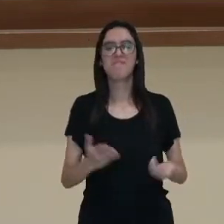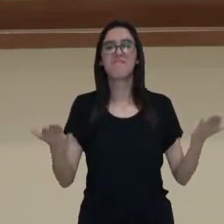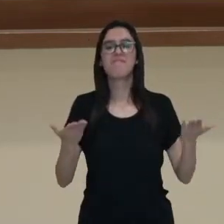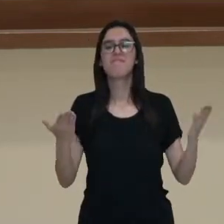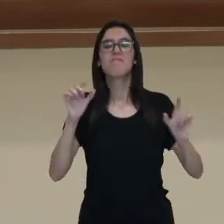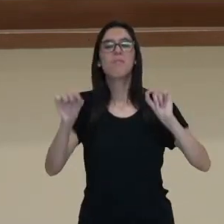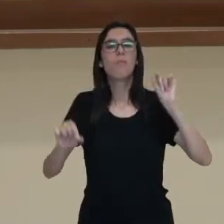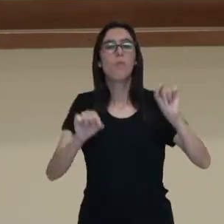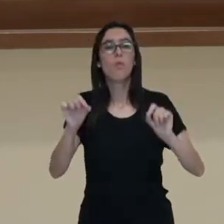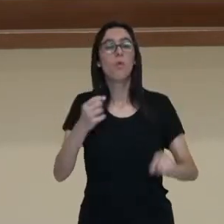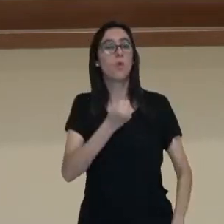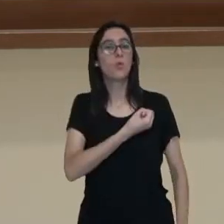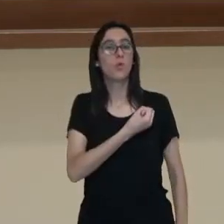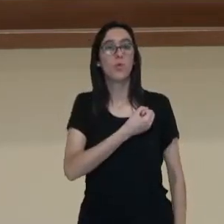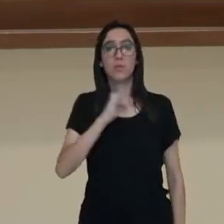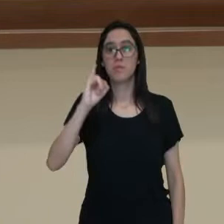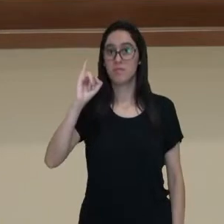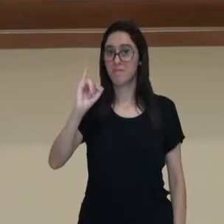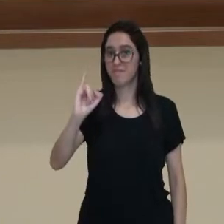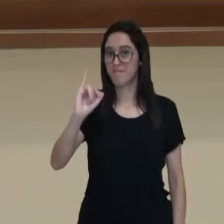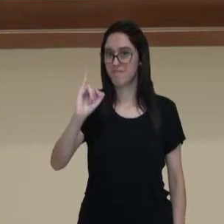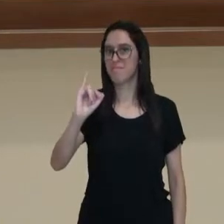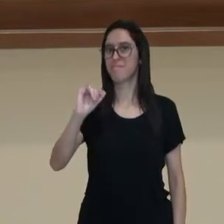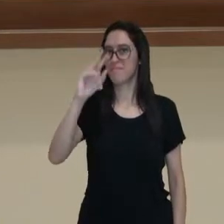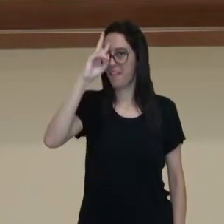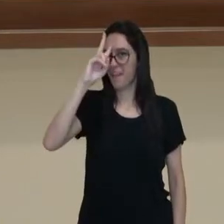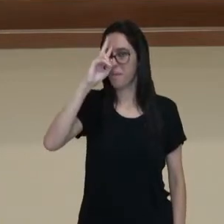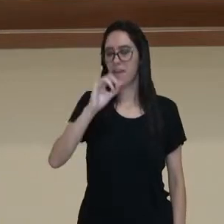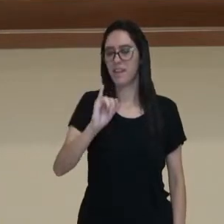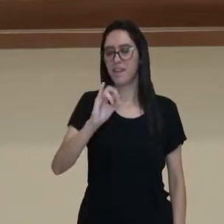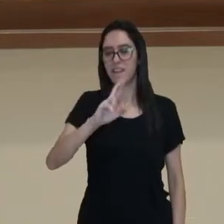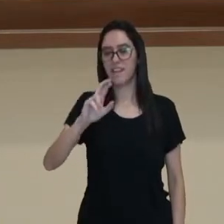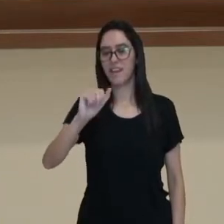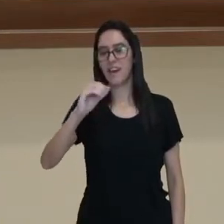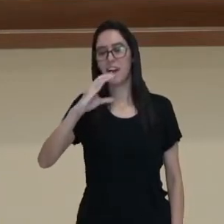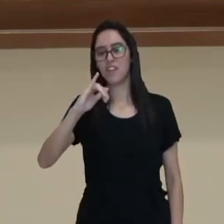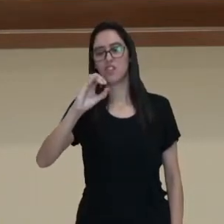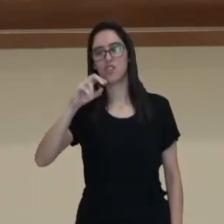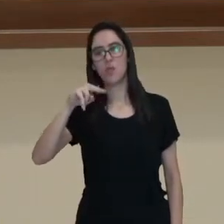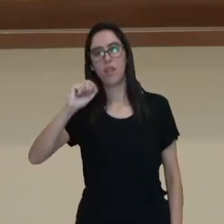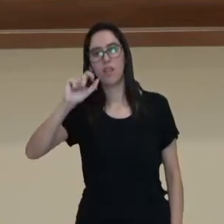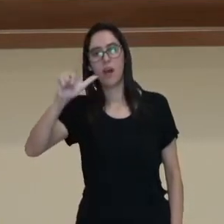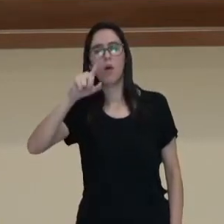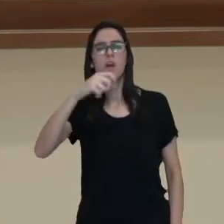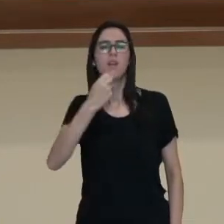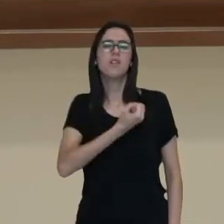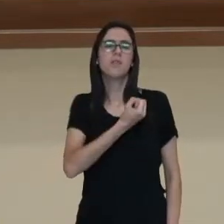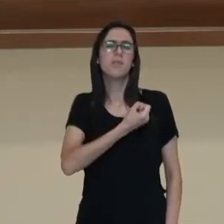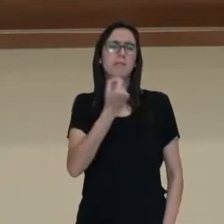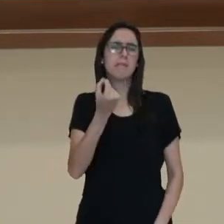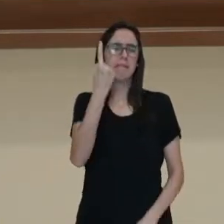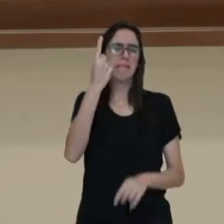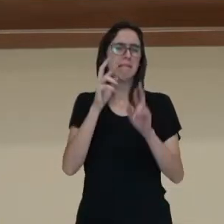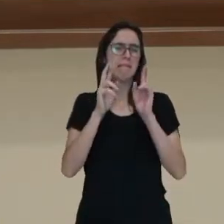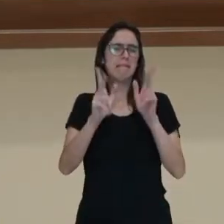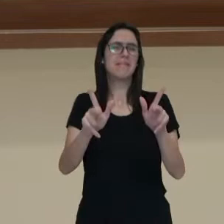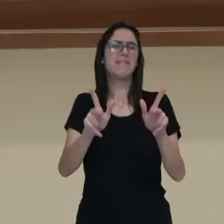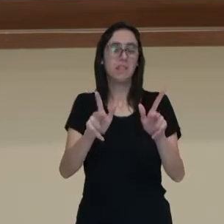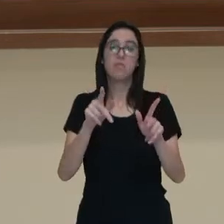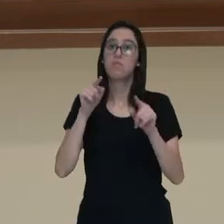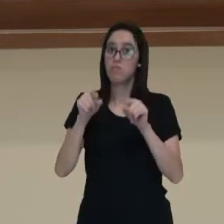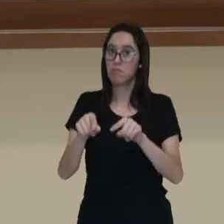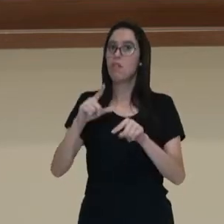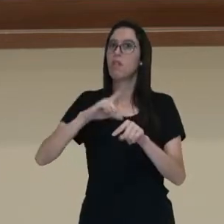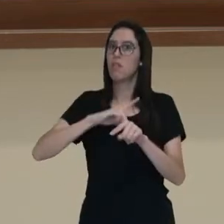estudando números irracionais. Pois é, os esquisitões, gente, mas eles estão presentes e acredite, eles